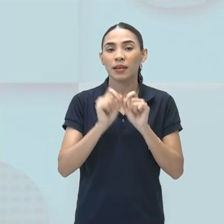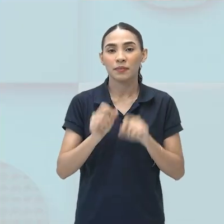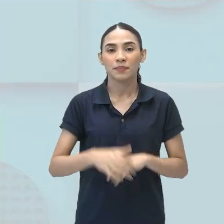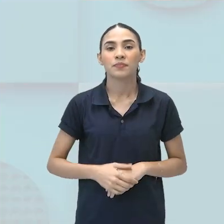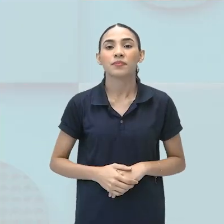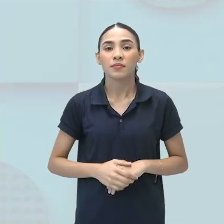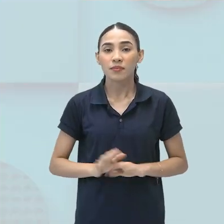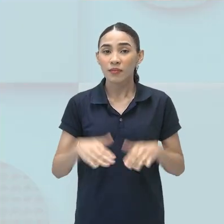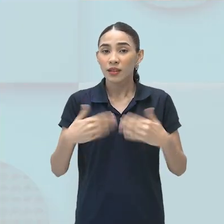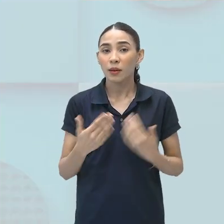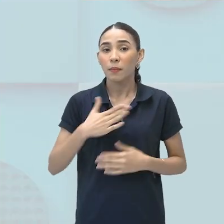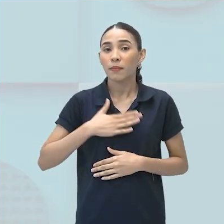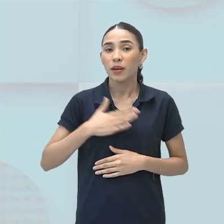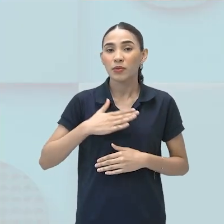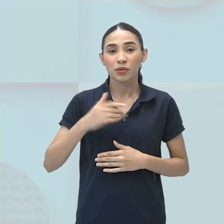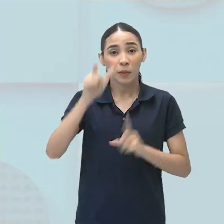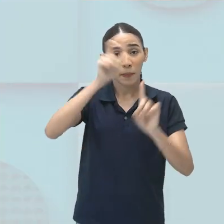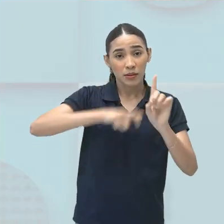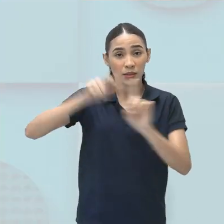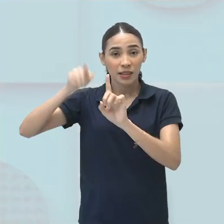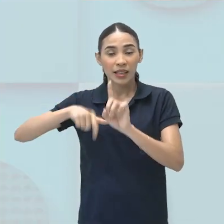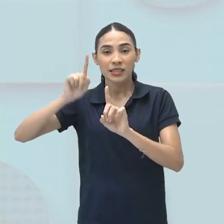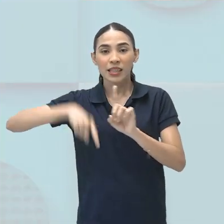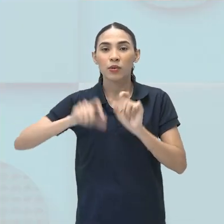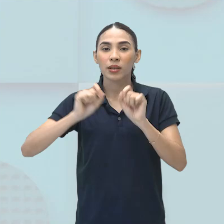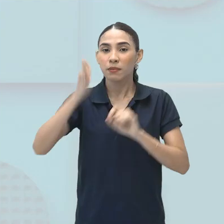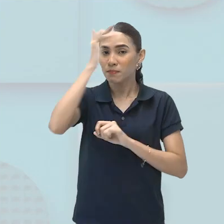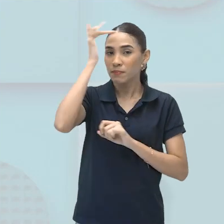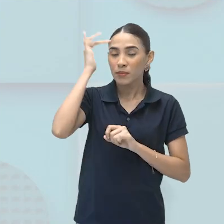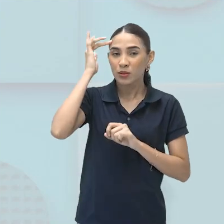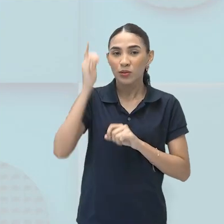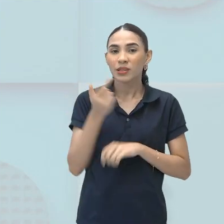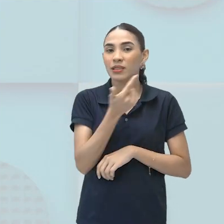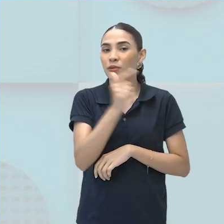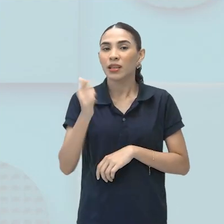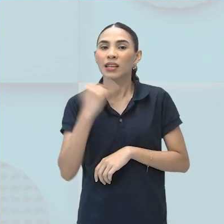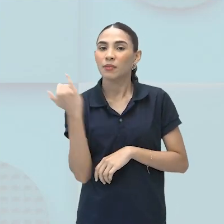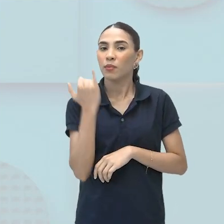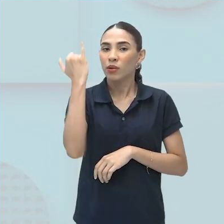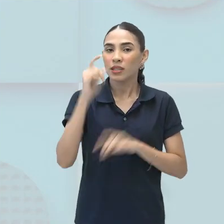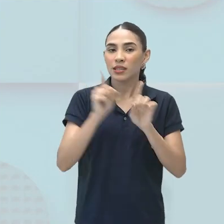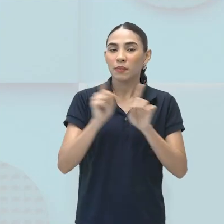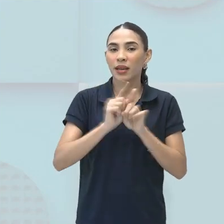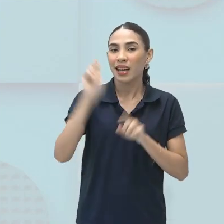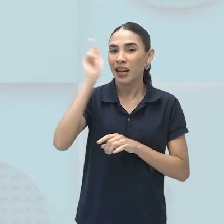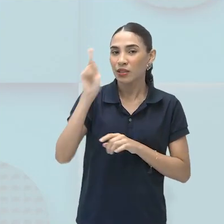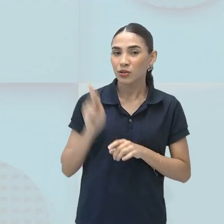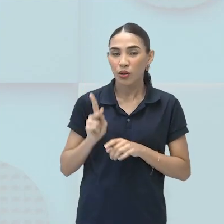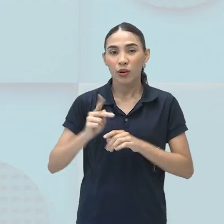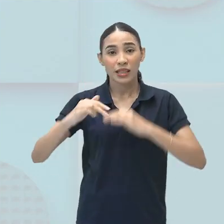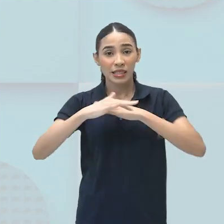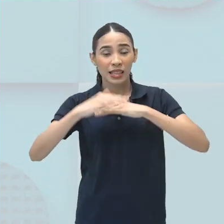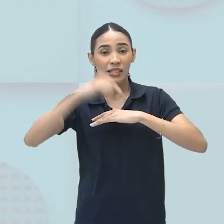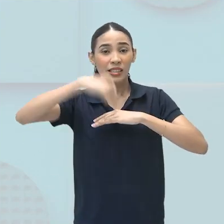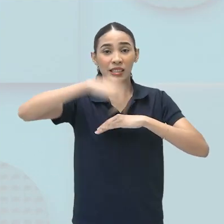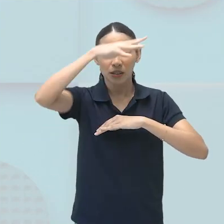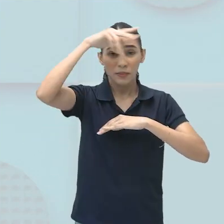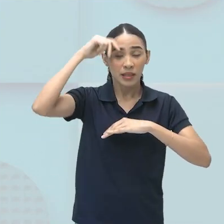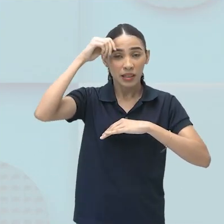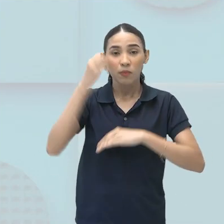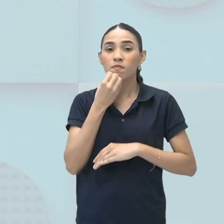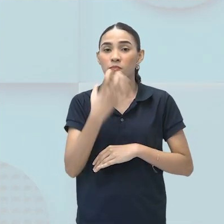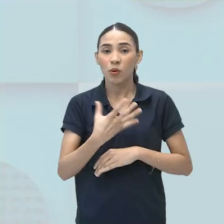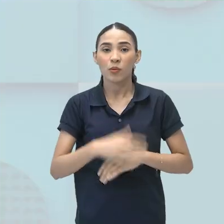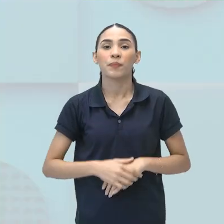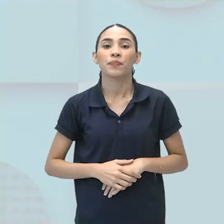isso. Meus personagens são as gentes desimportantes que têm feito a história dessa cidade de Manaus valer a